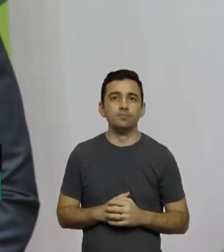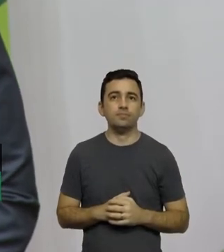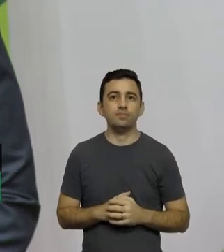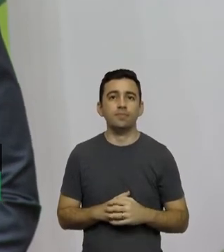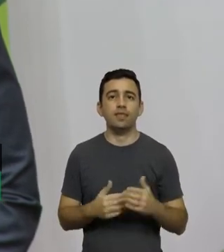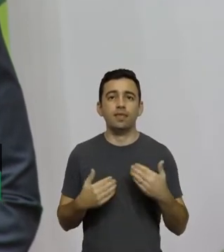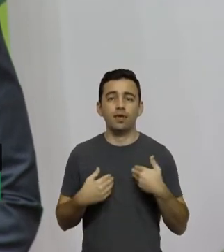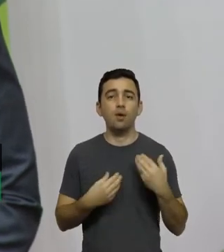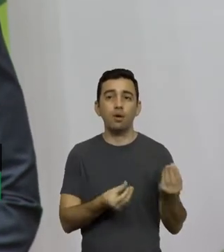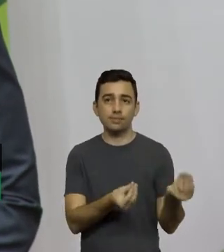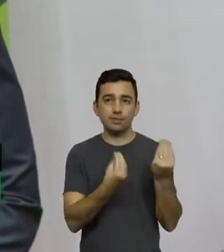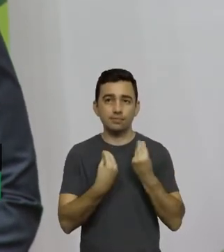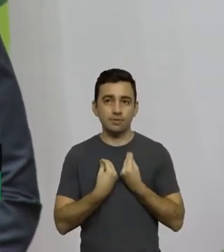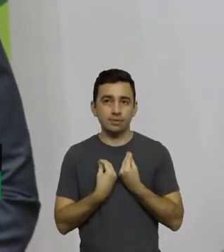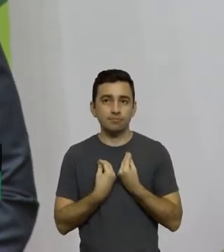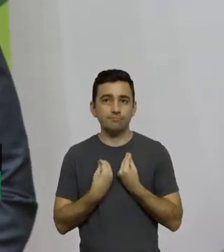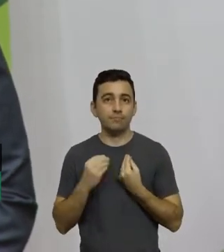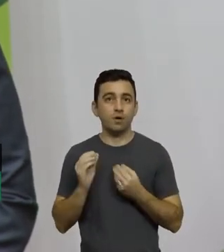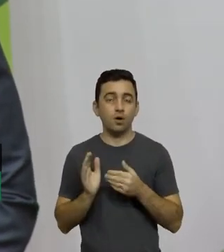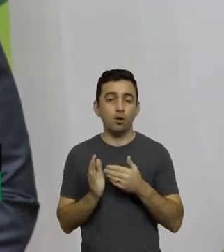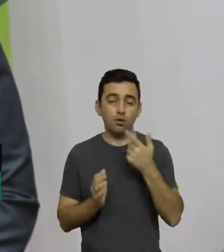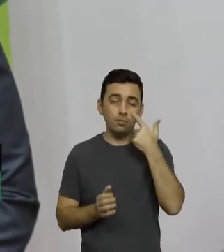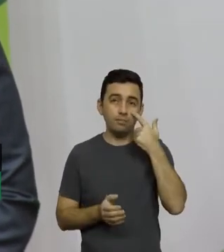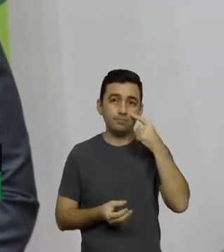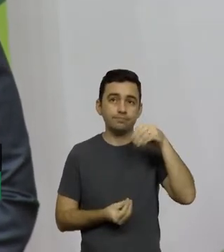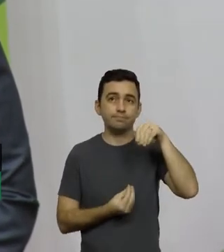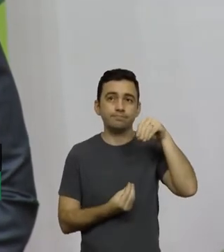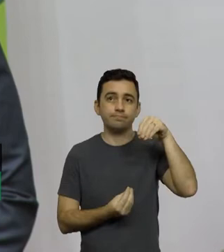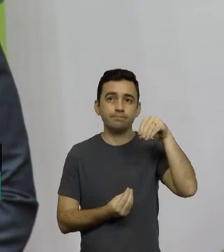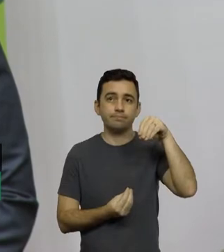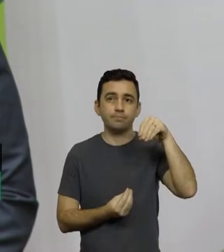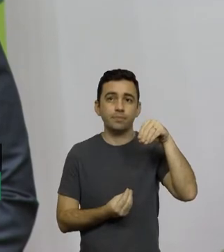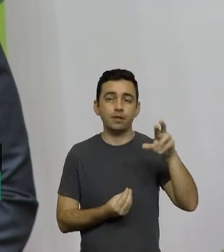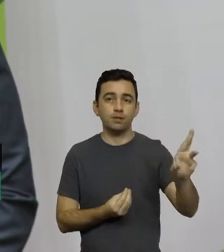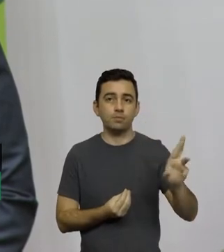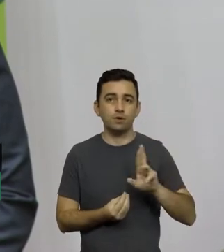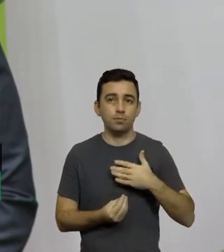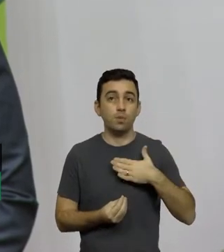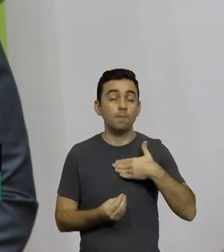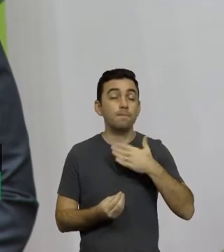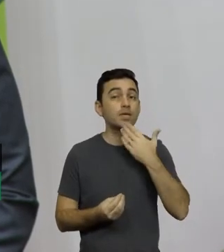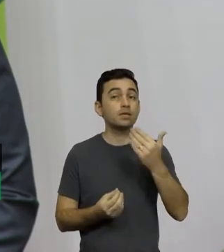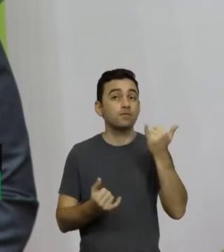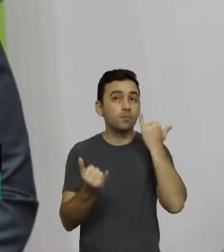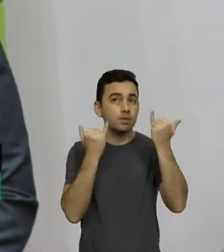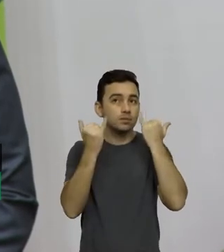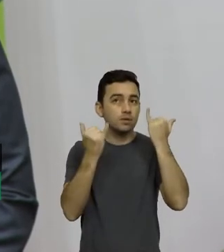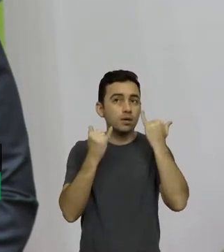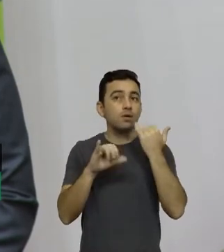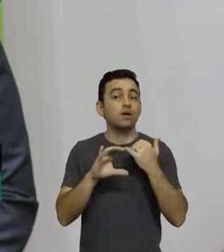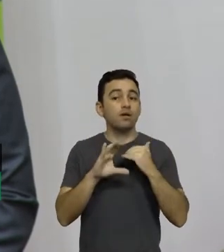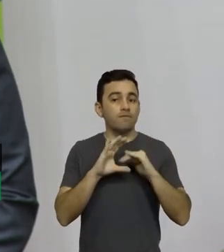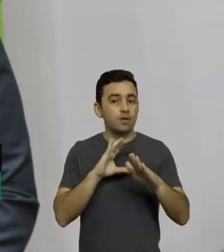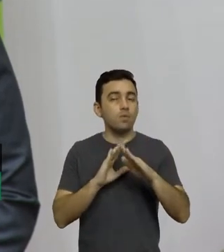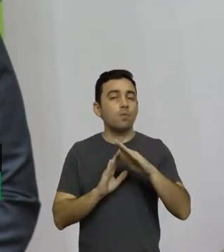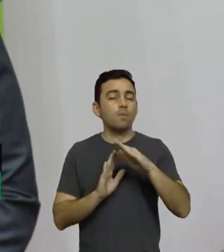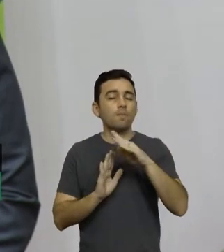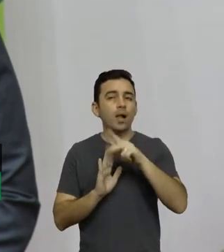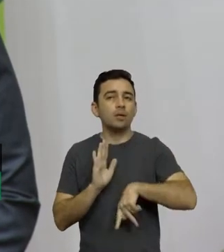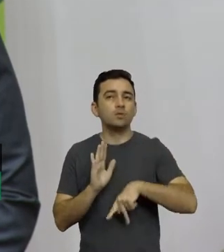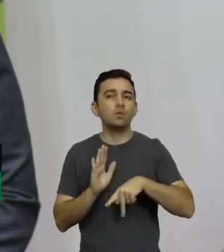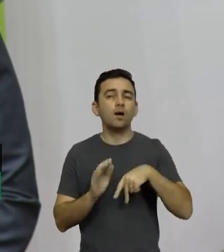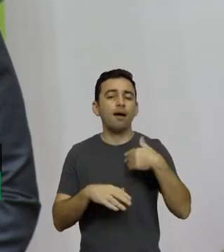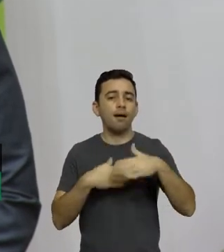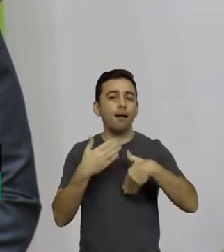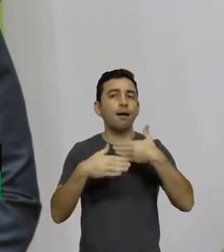Recebi aqui a resposta do meu pedido de informação em relação ao envio do plano de carreira